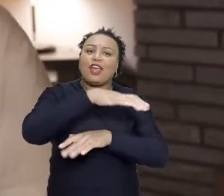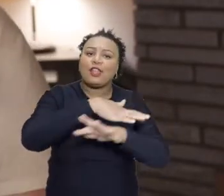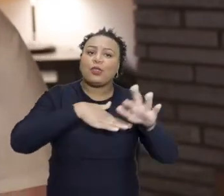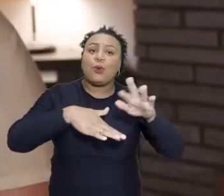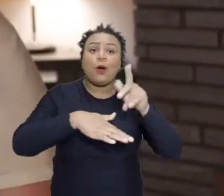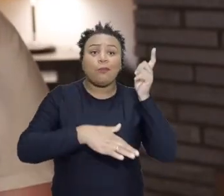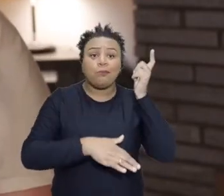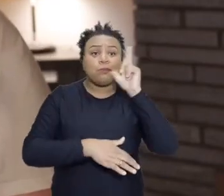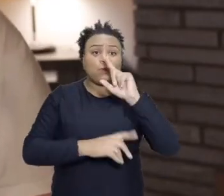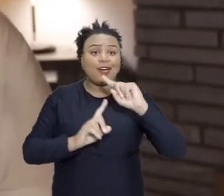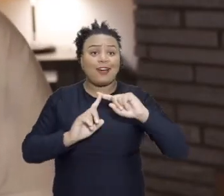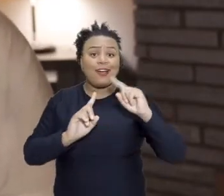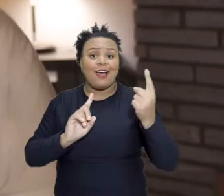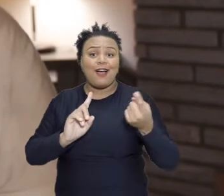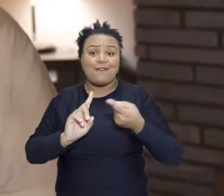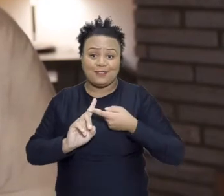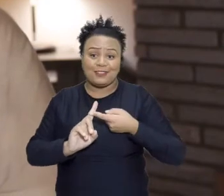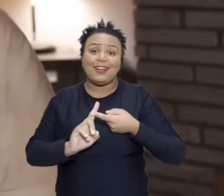engravidar, né,